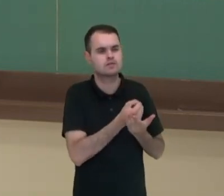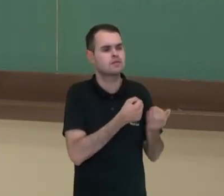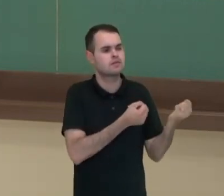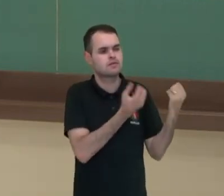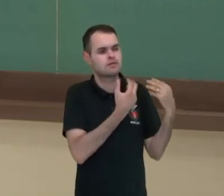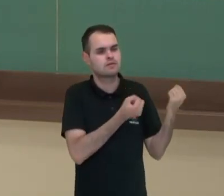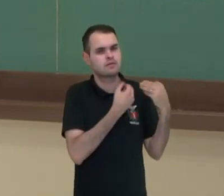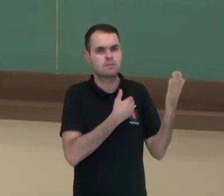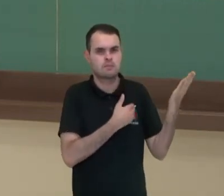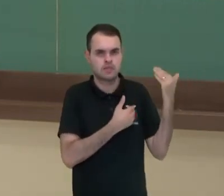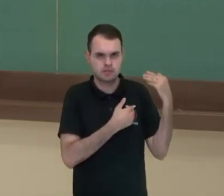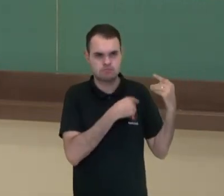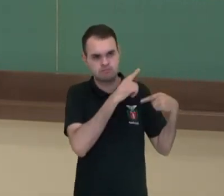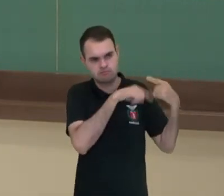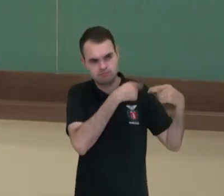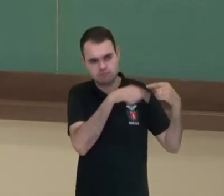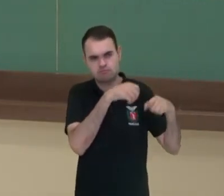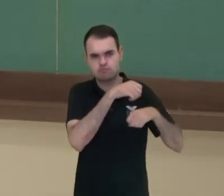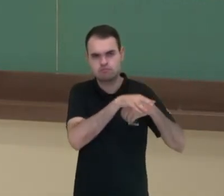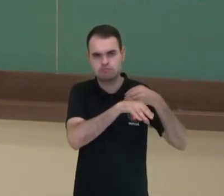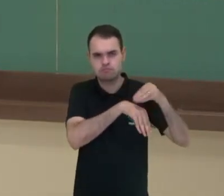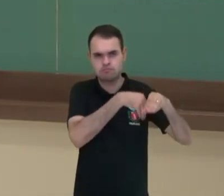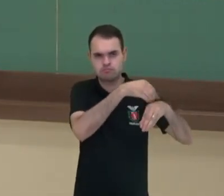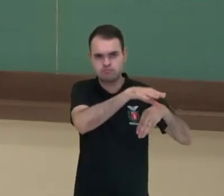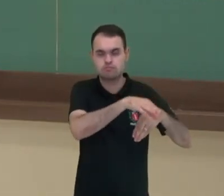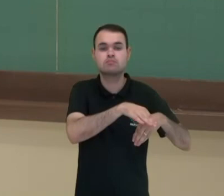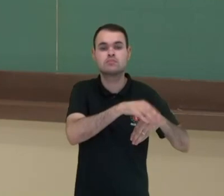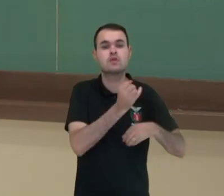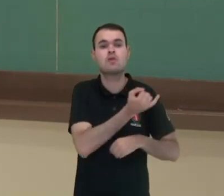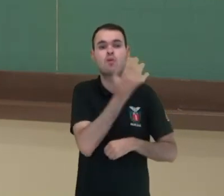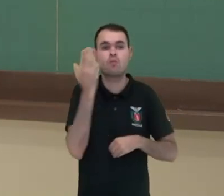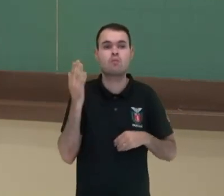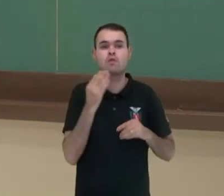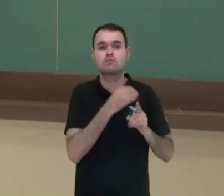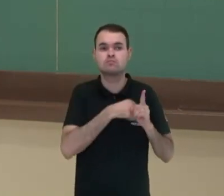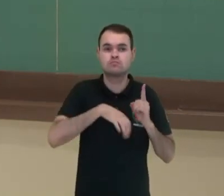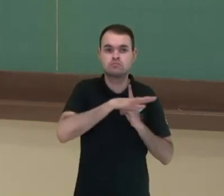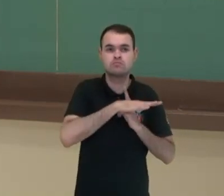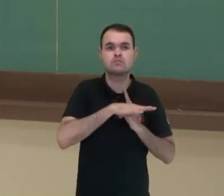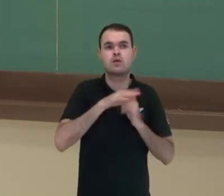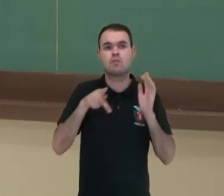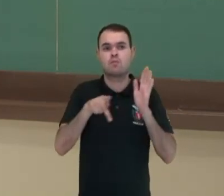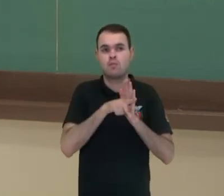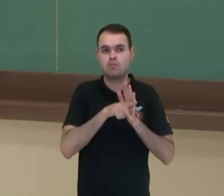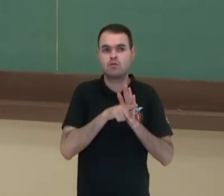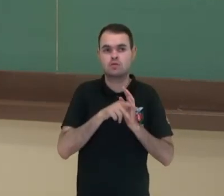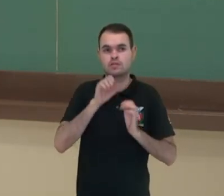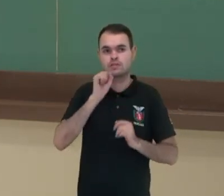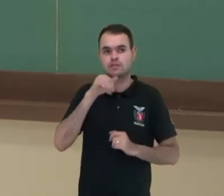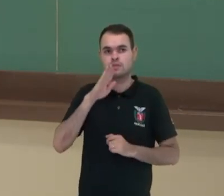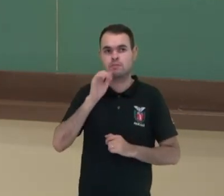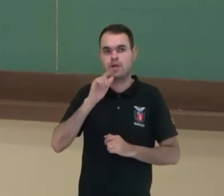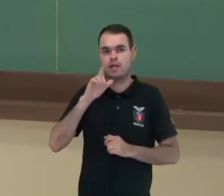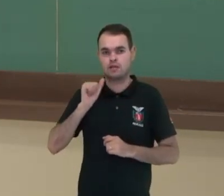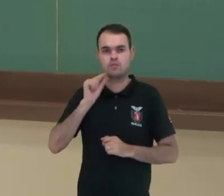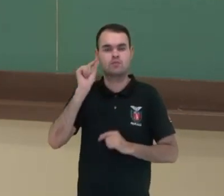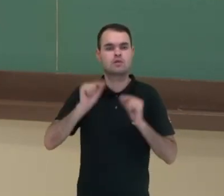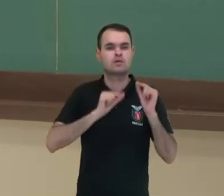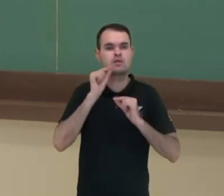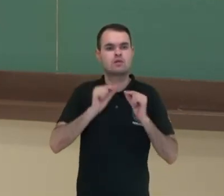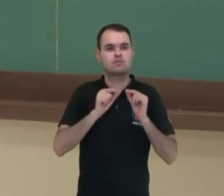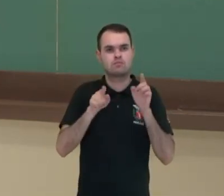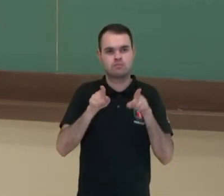relatos passados por gerações. E algumas civilizações, como essa do Mali, eles têm o chamado